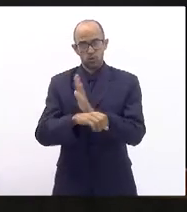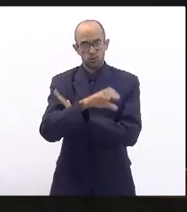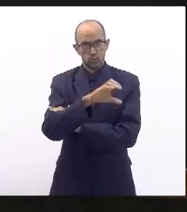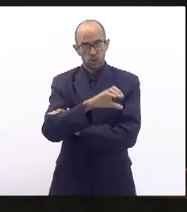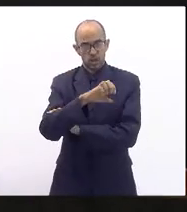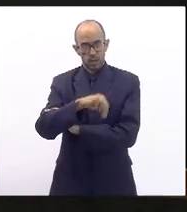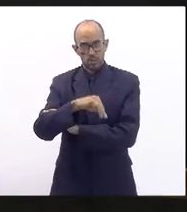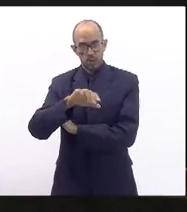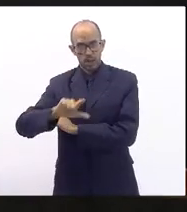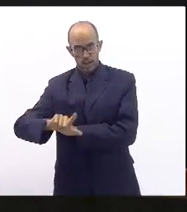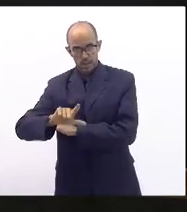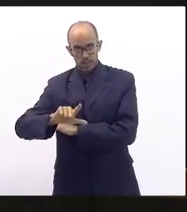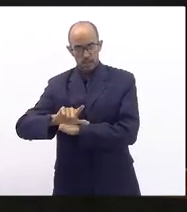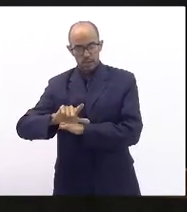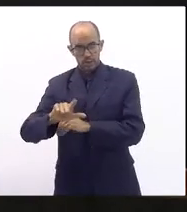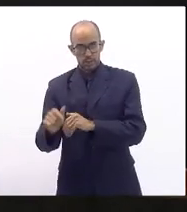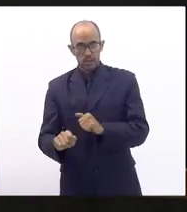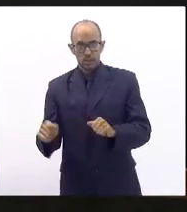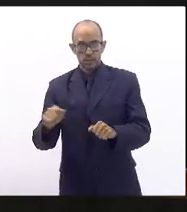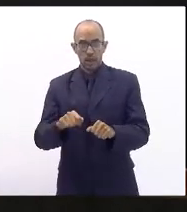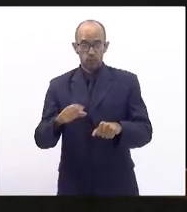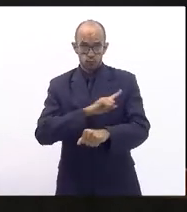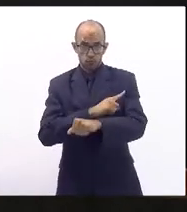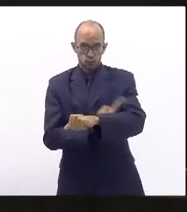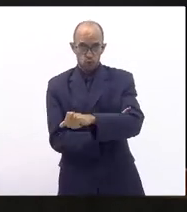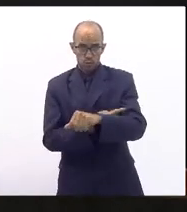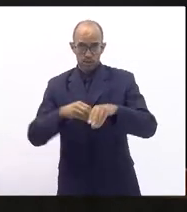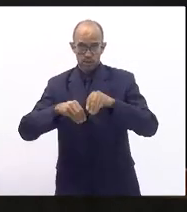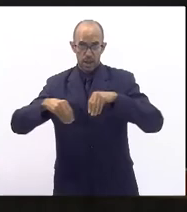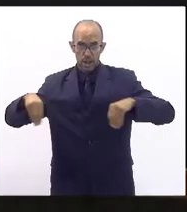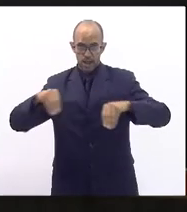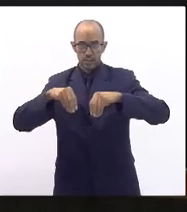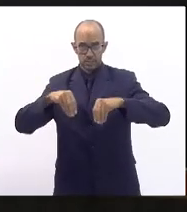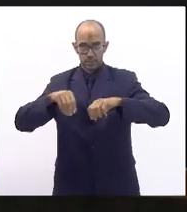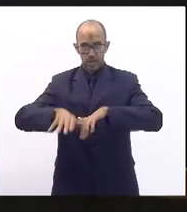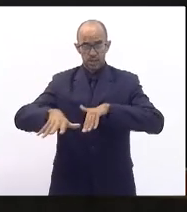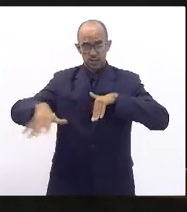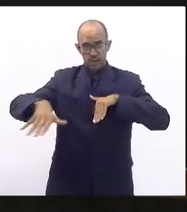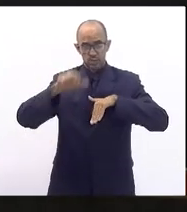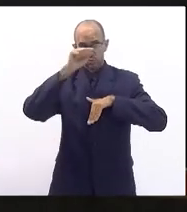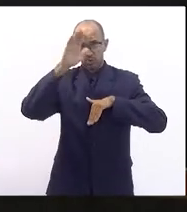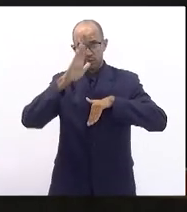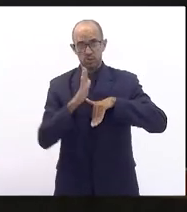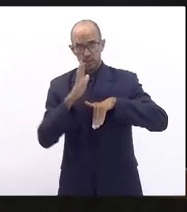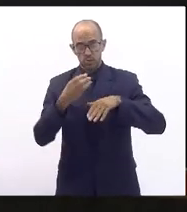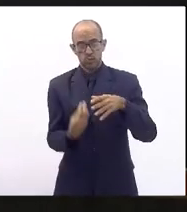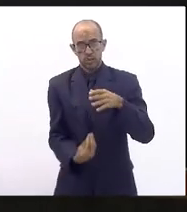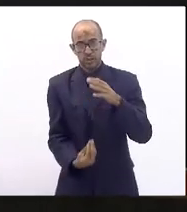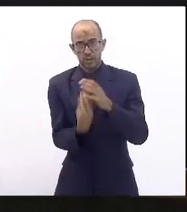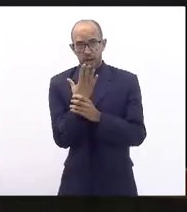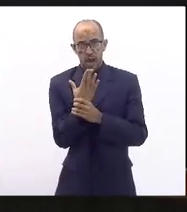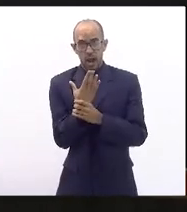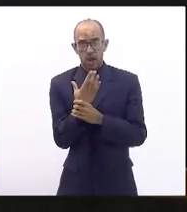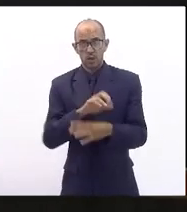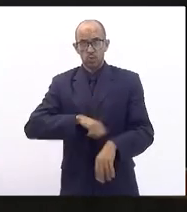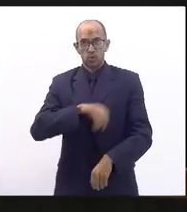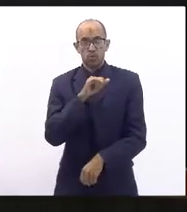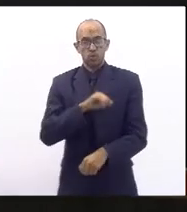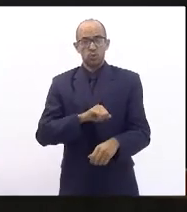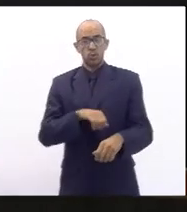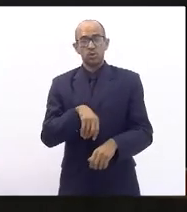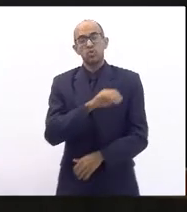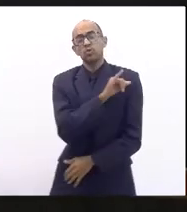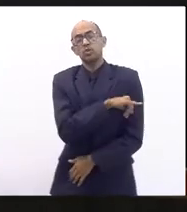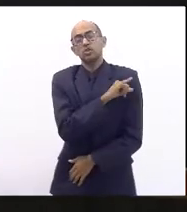integrante da Força Terrestre exército brasileiro nasce com a corte na Província do Rio de